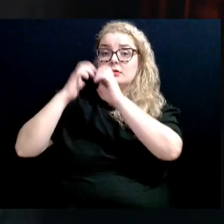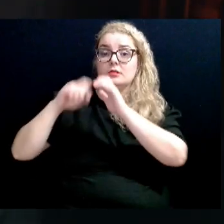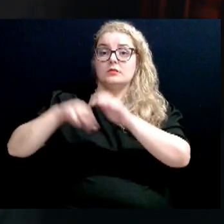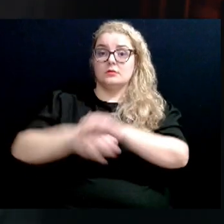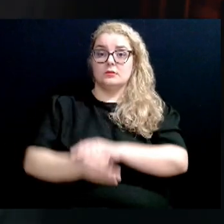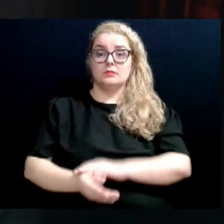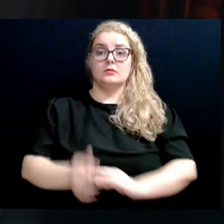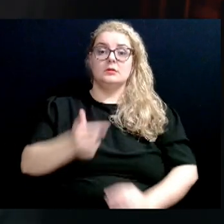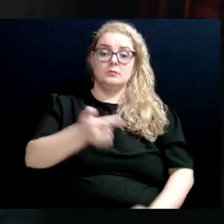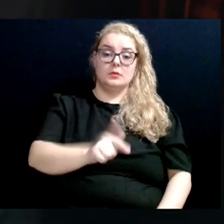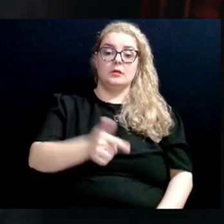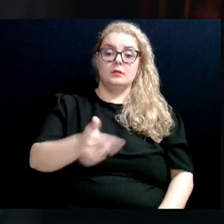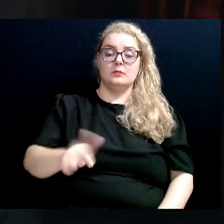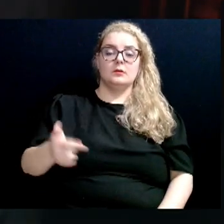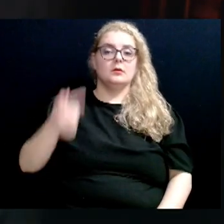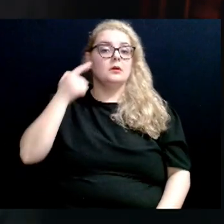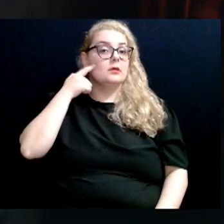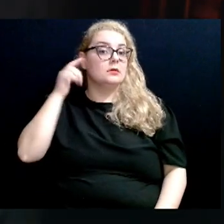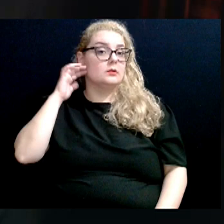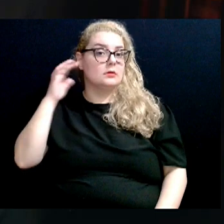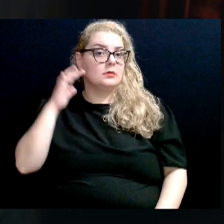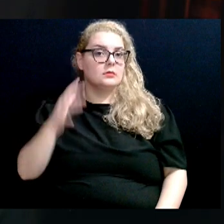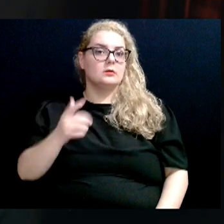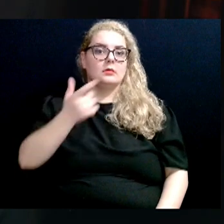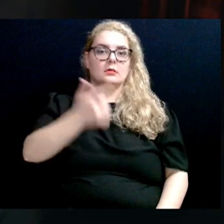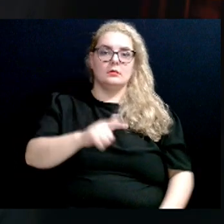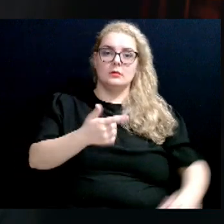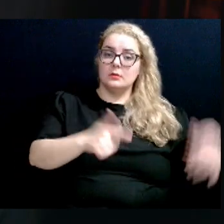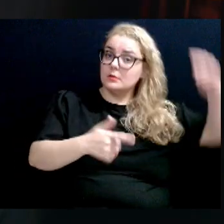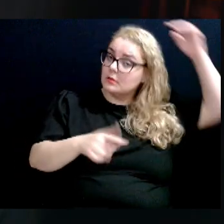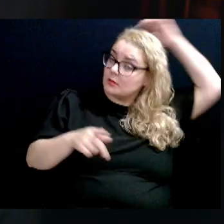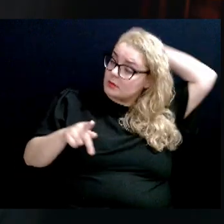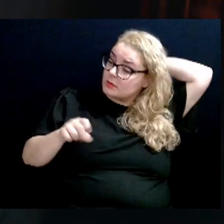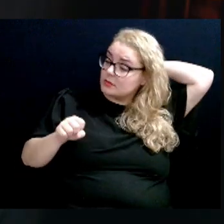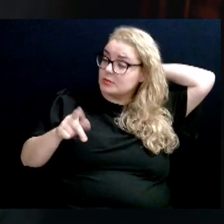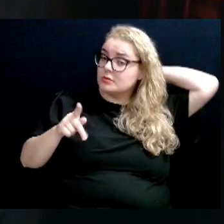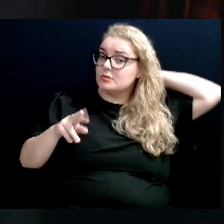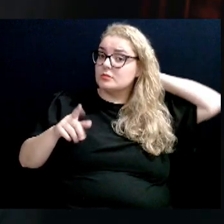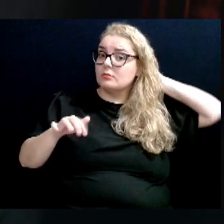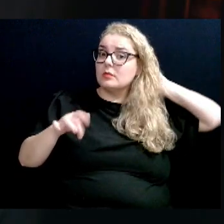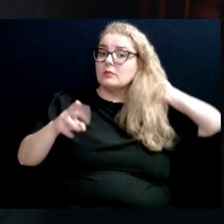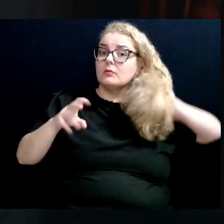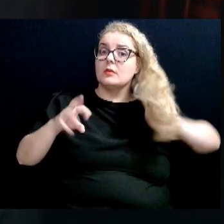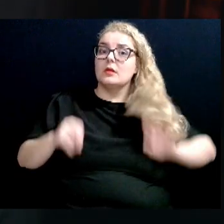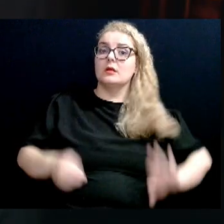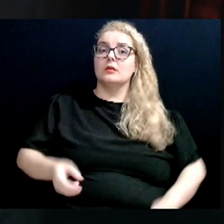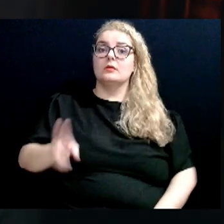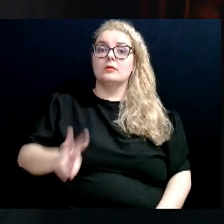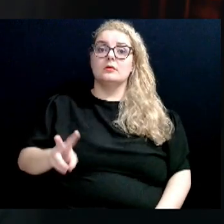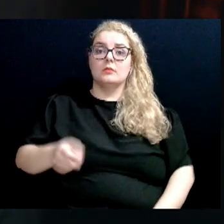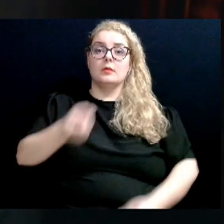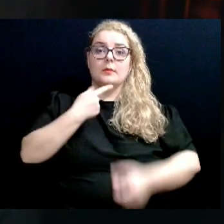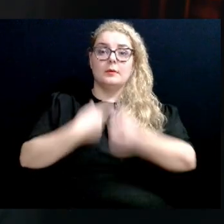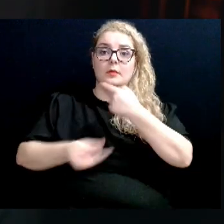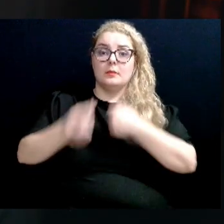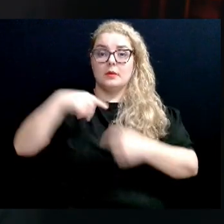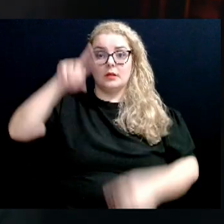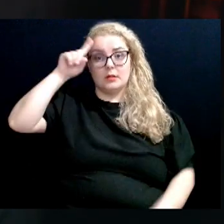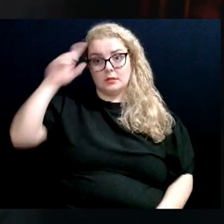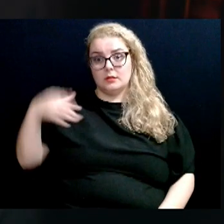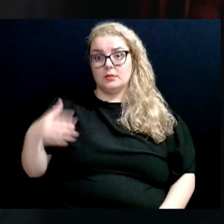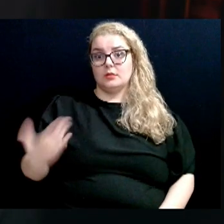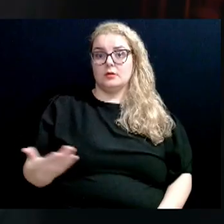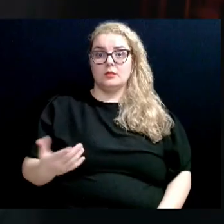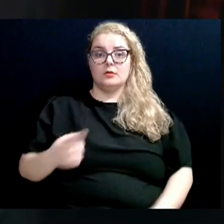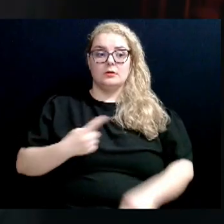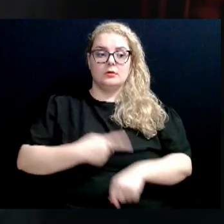você imagina a repetição de suplementos, de vitaminas, todo dia. Chega uma hora que você não consegue ficar sem, né?